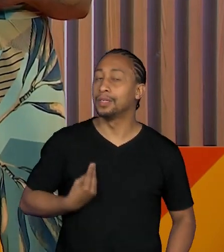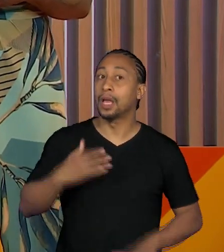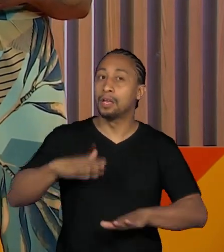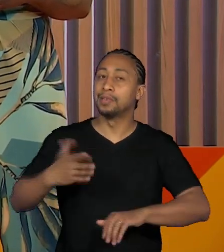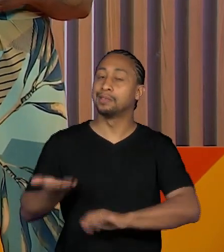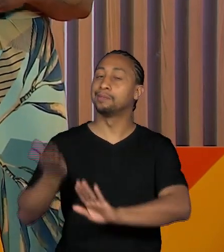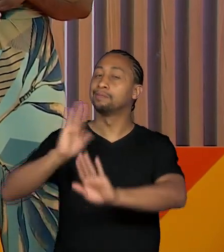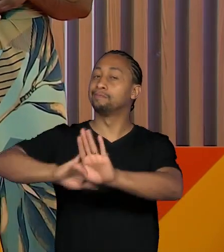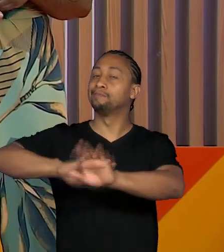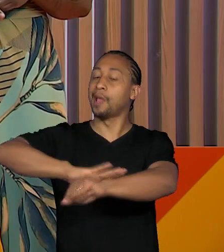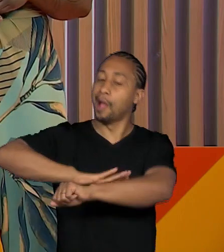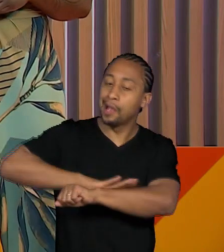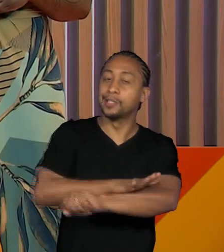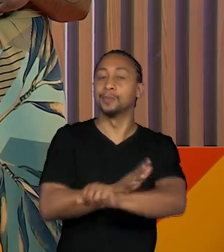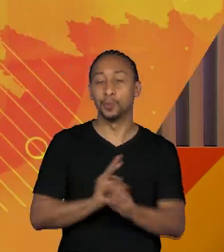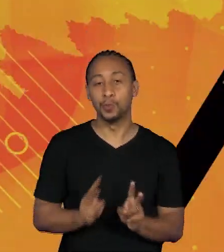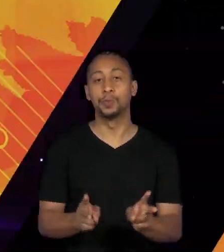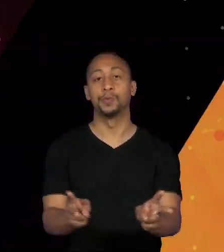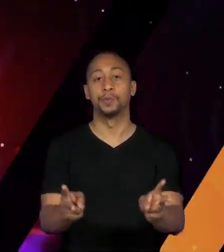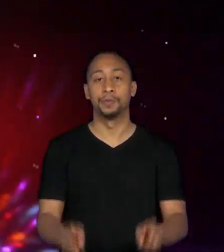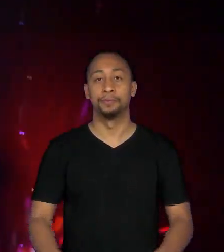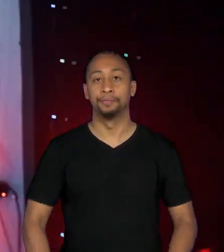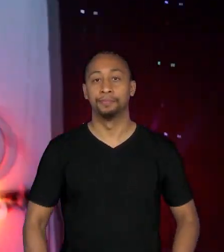racismo estrutural ainda nos oprime.